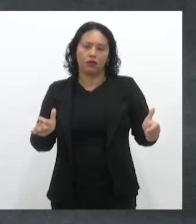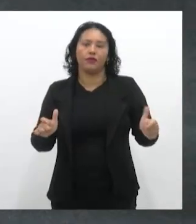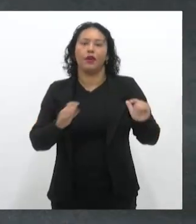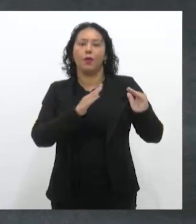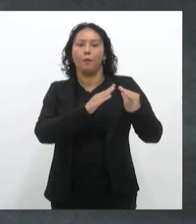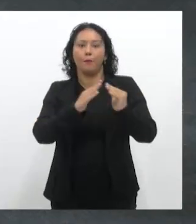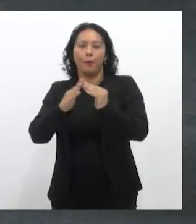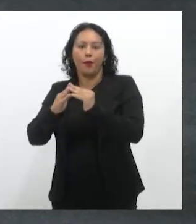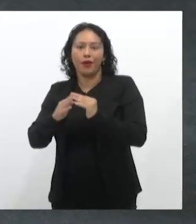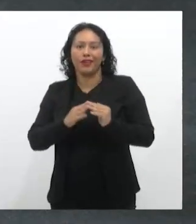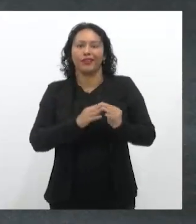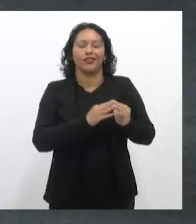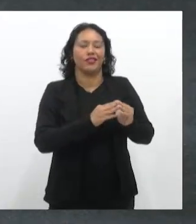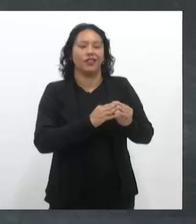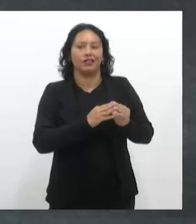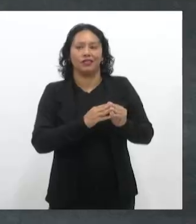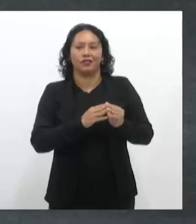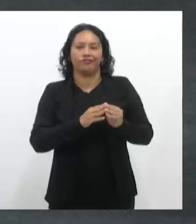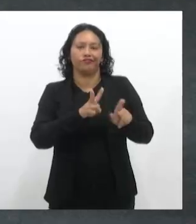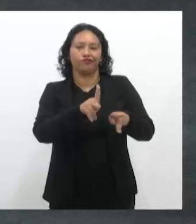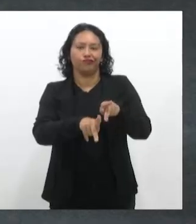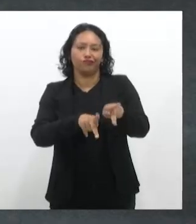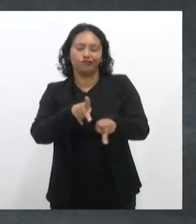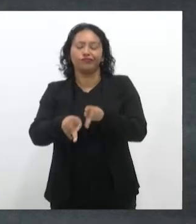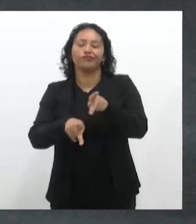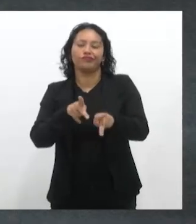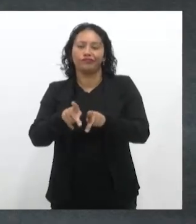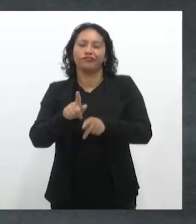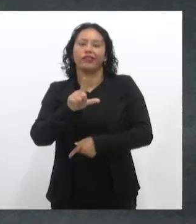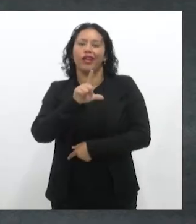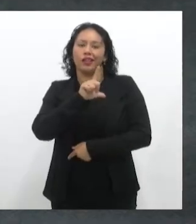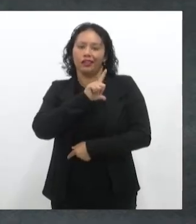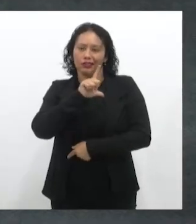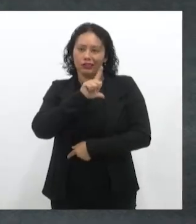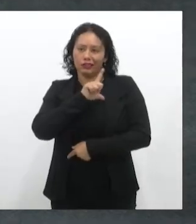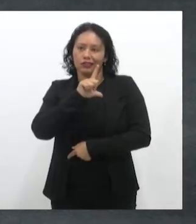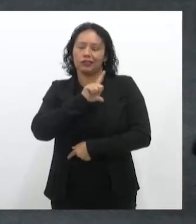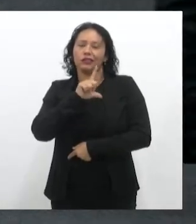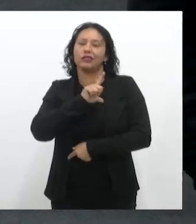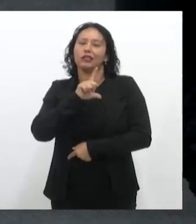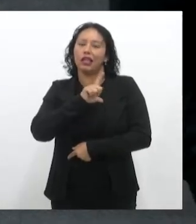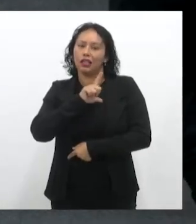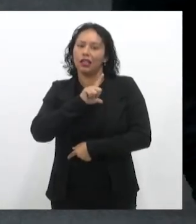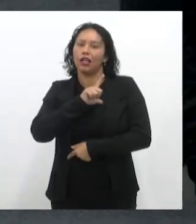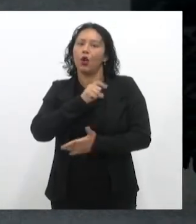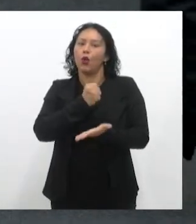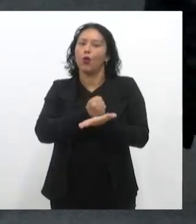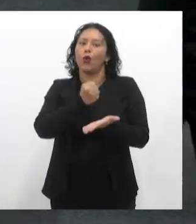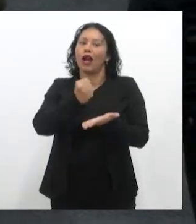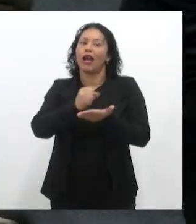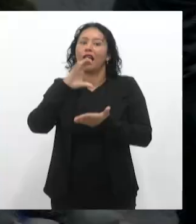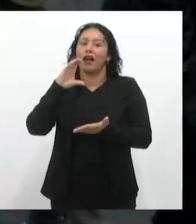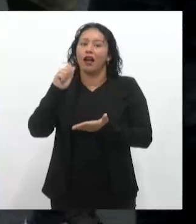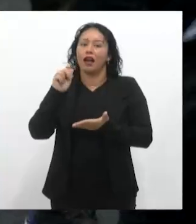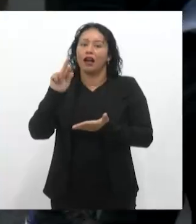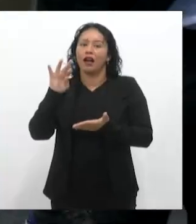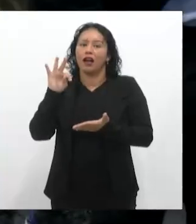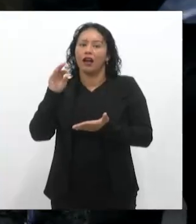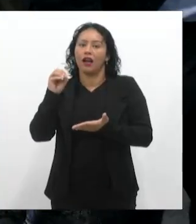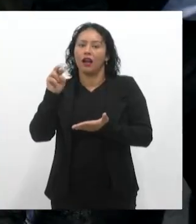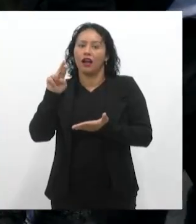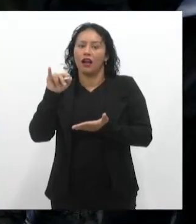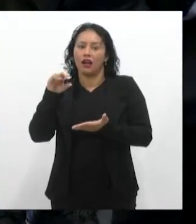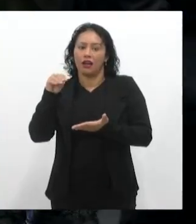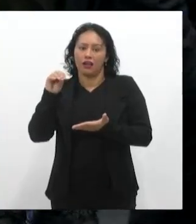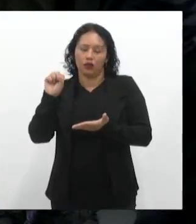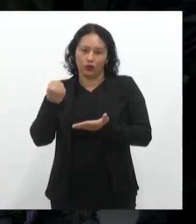moradias populares, há uma sobrecarga nos cartórios que têm que fazer os registros.